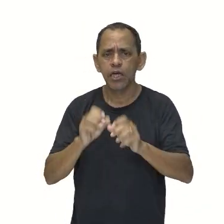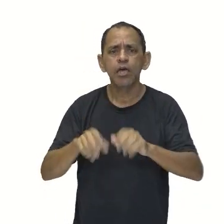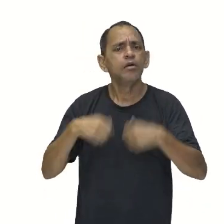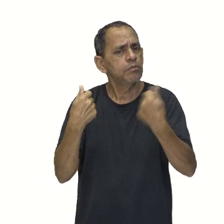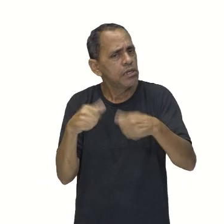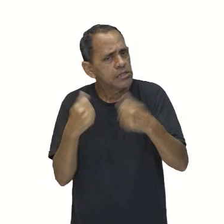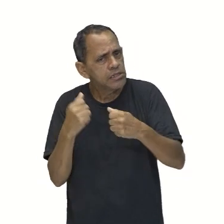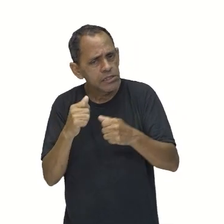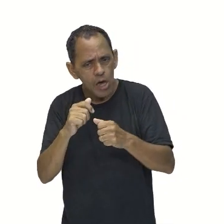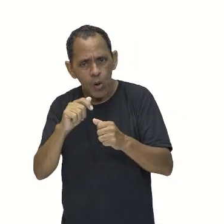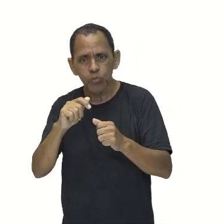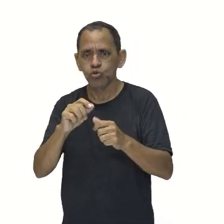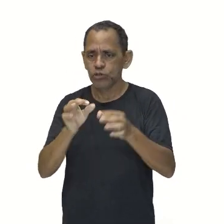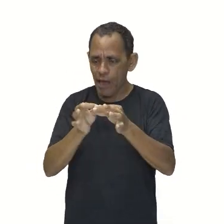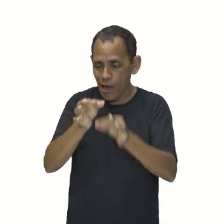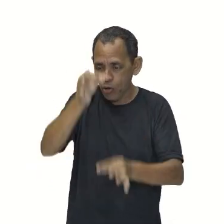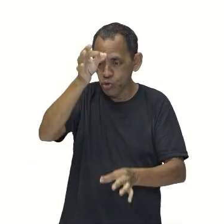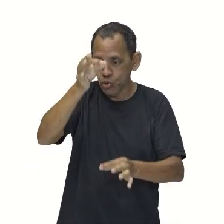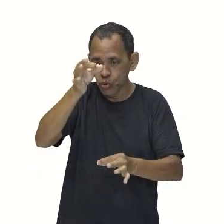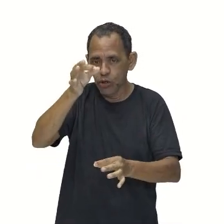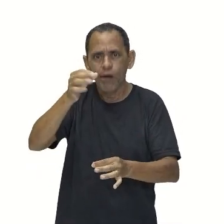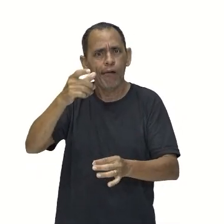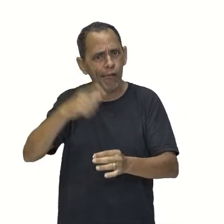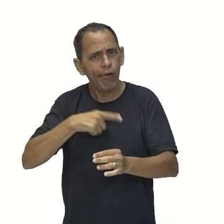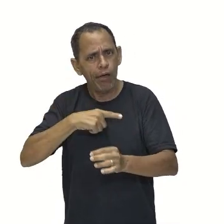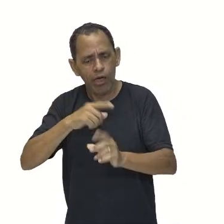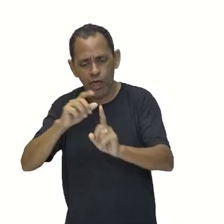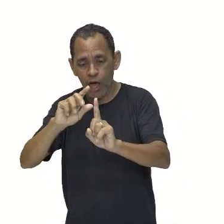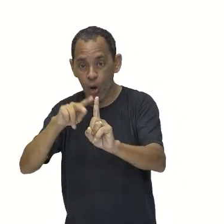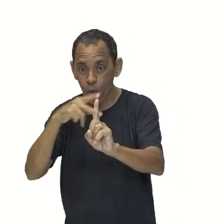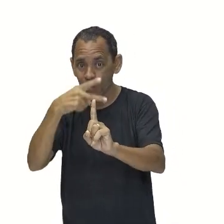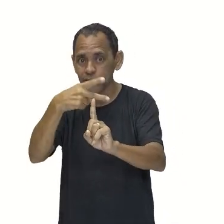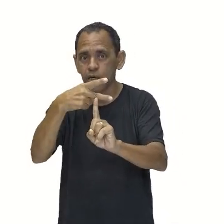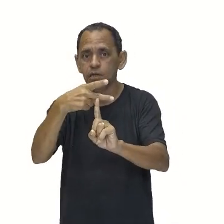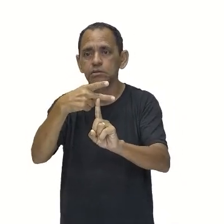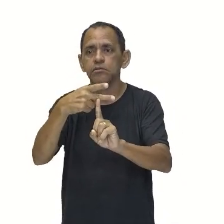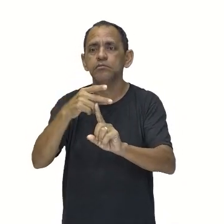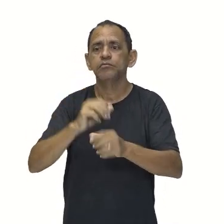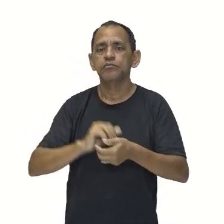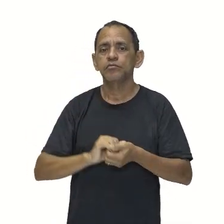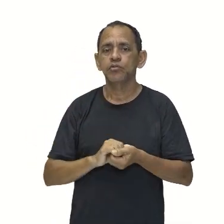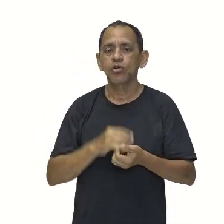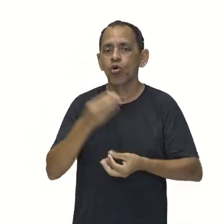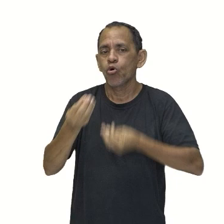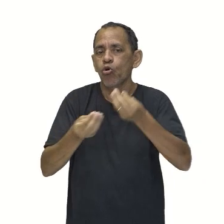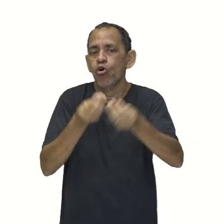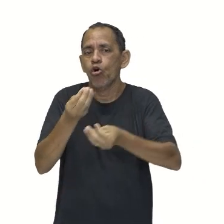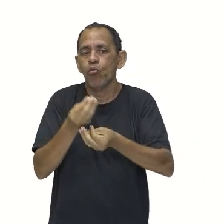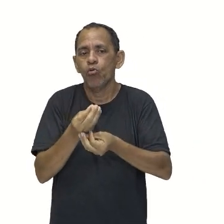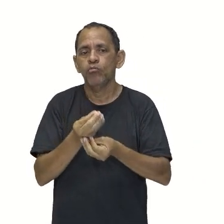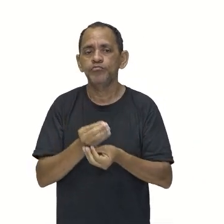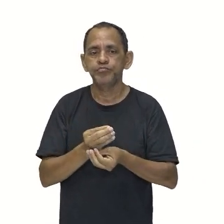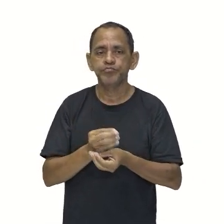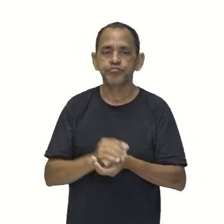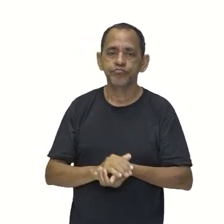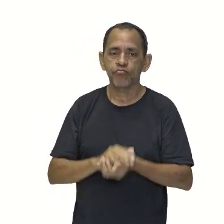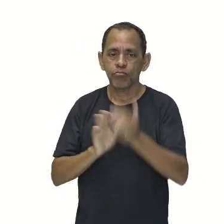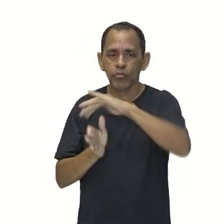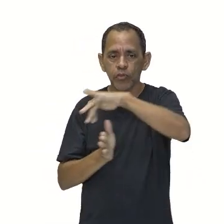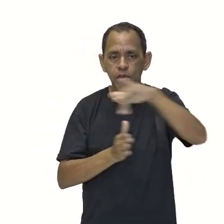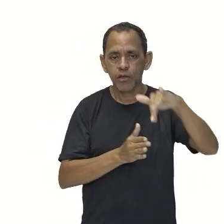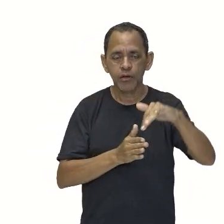quadrado, ok? Então, vamos fazer essa conta, olha. Ou seja, vamos às nossas contas. Ó,